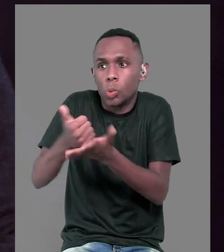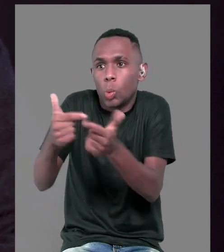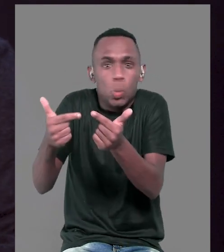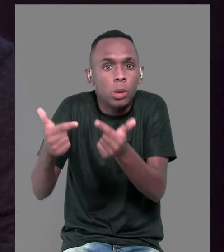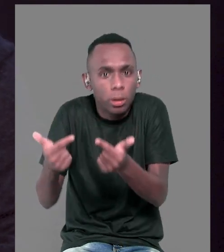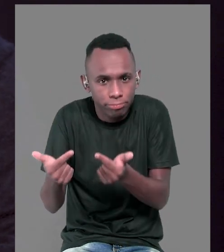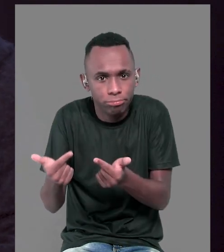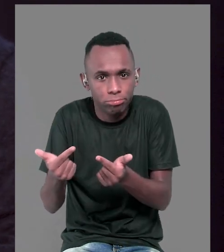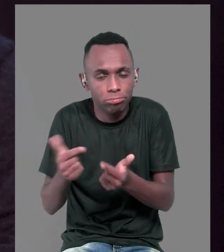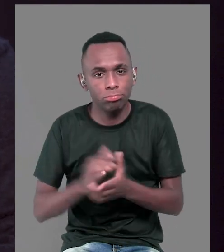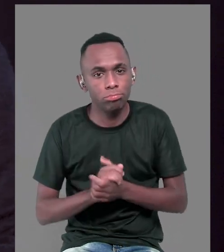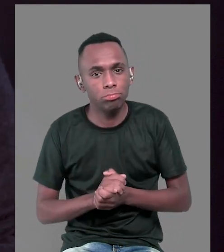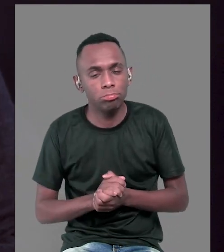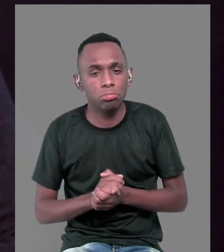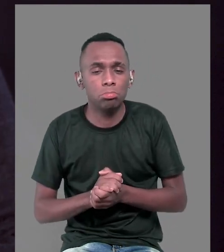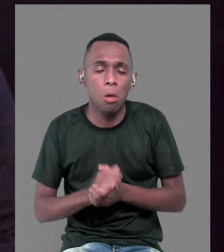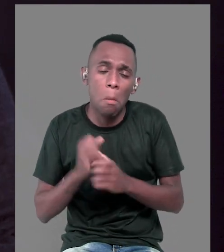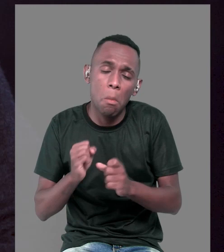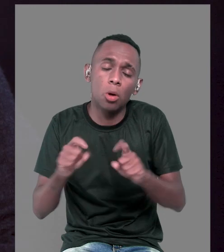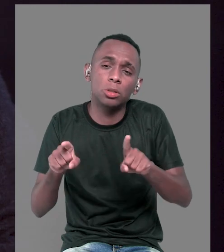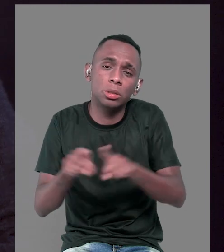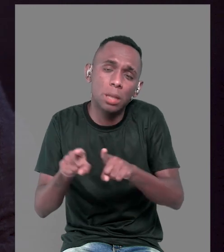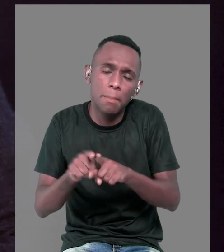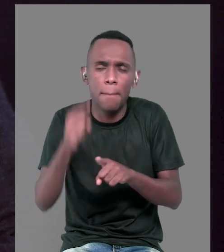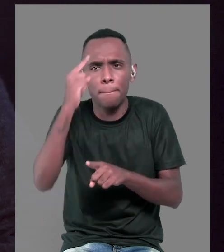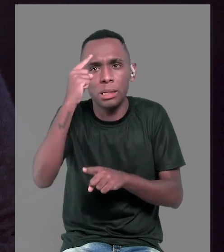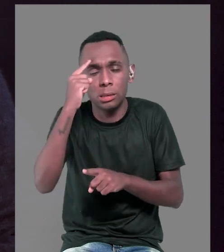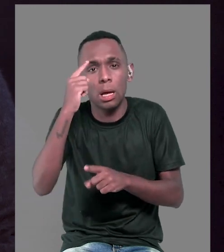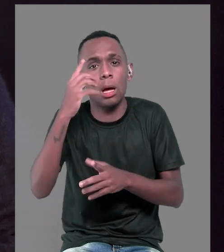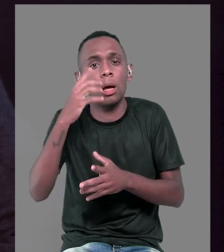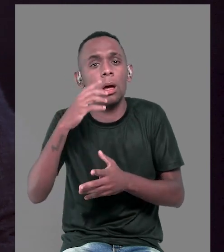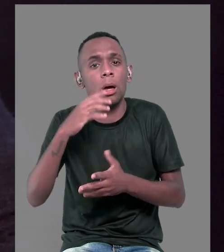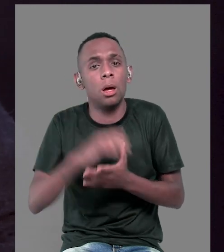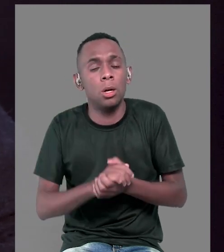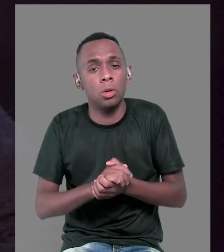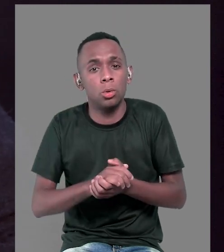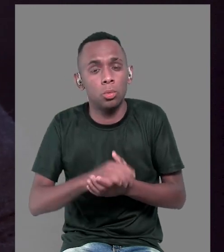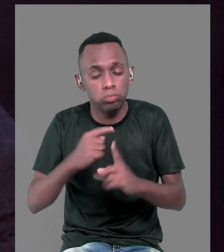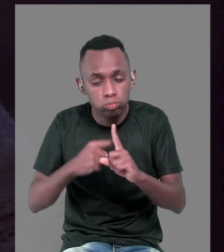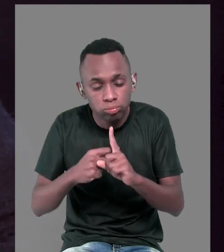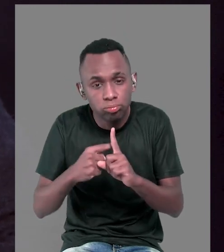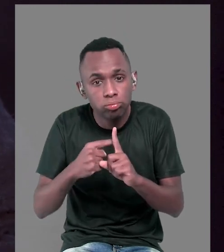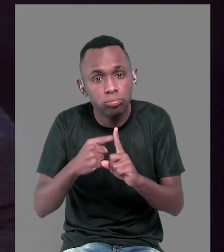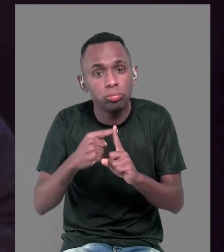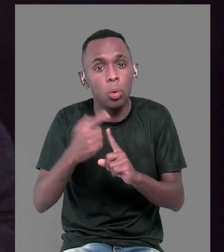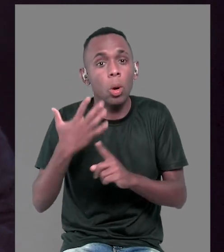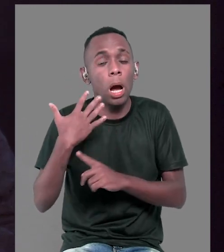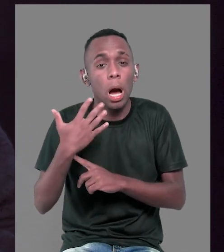Nós podemos pensar no aquecimento global, podemos pensar nas intrusões climáticas que